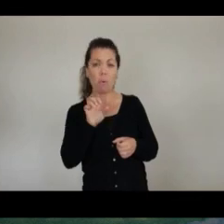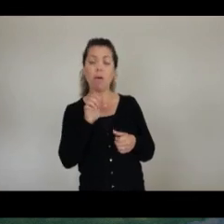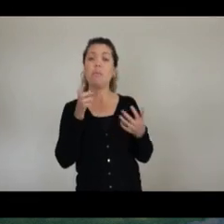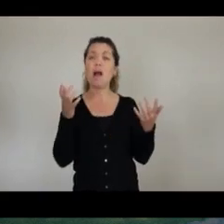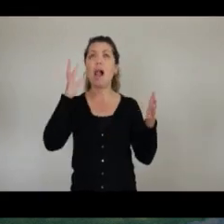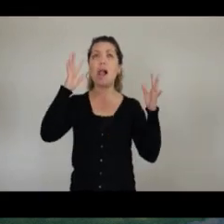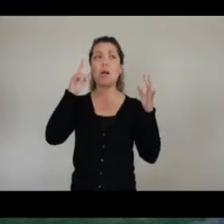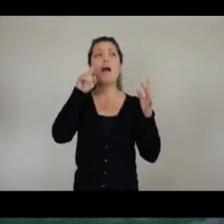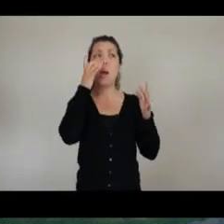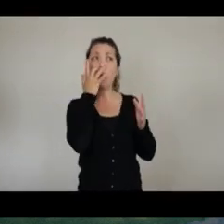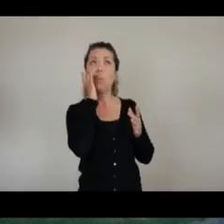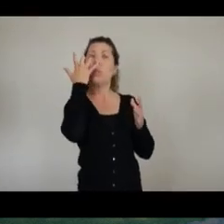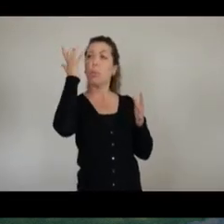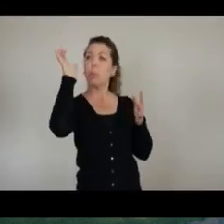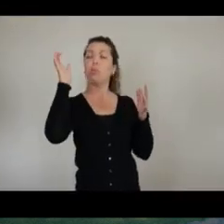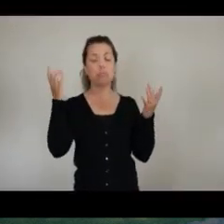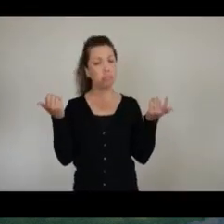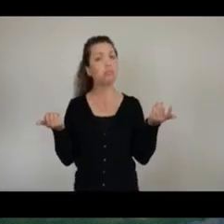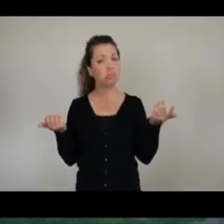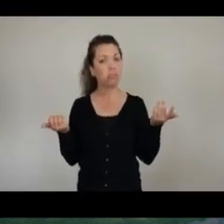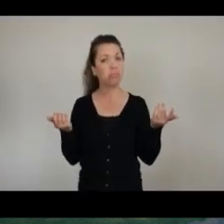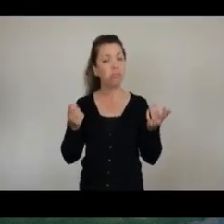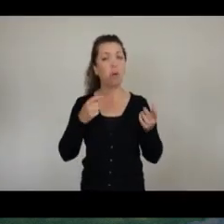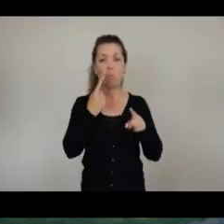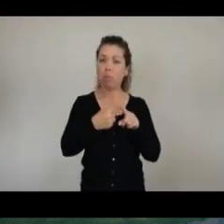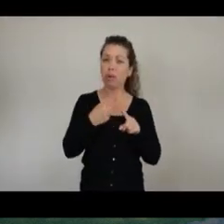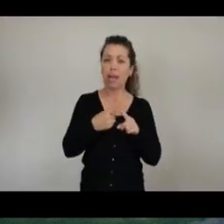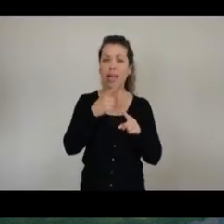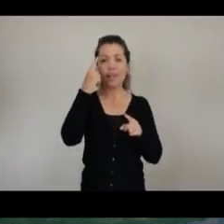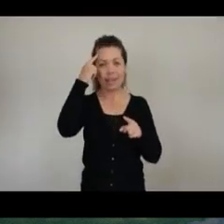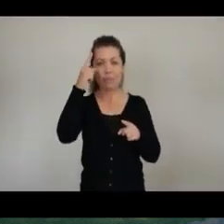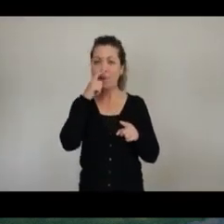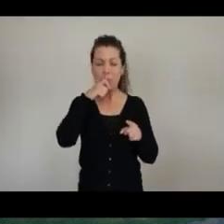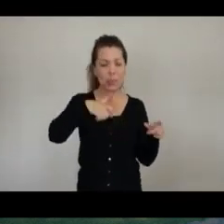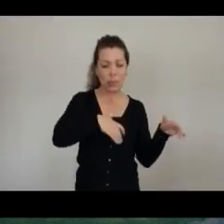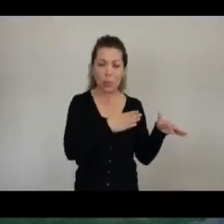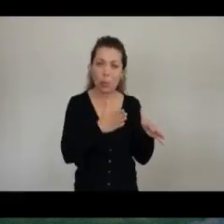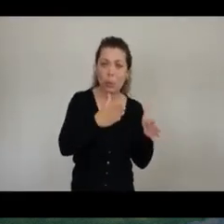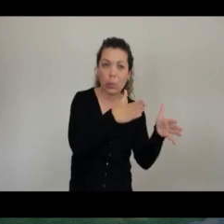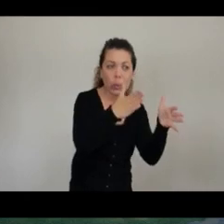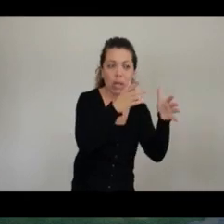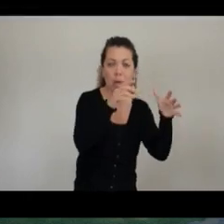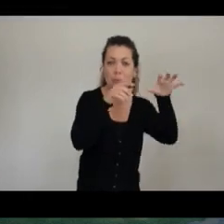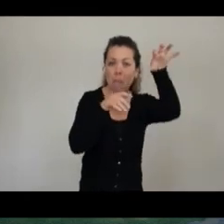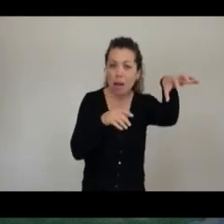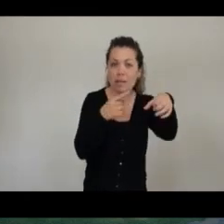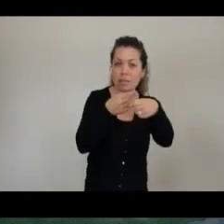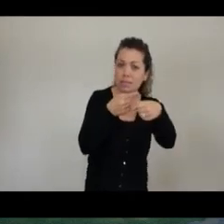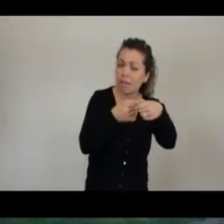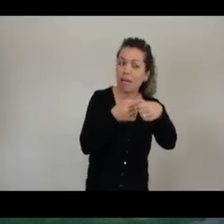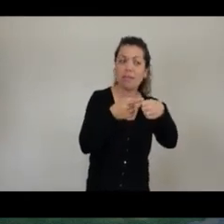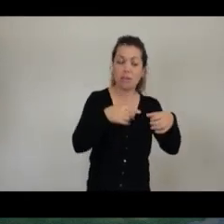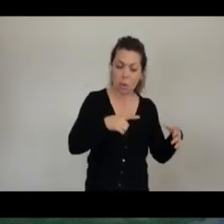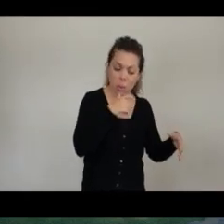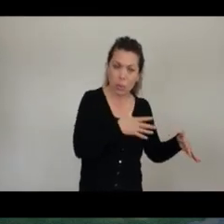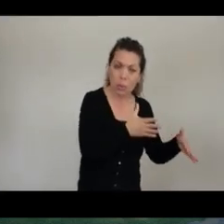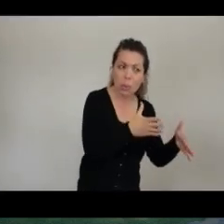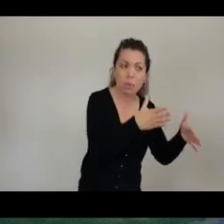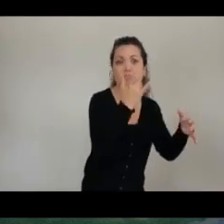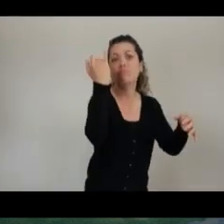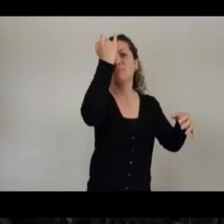Porto de Iguape, ou vice-versa, as mercadorias precisavam avançar por terra por meio de carroças, o que tornava o transporte